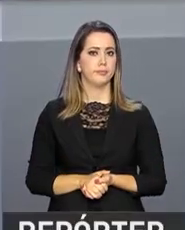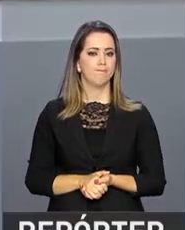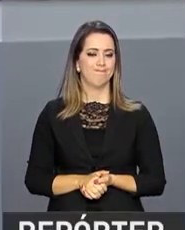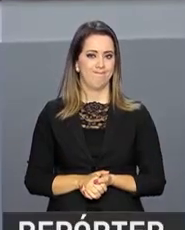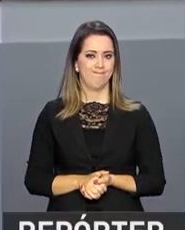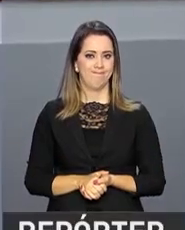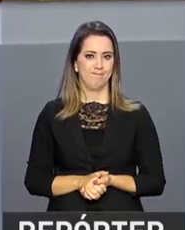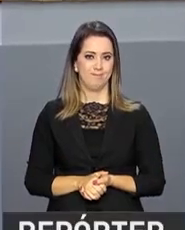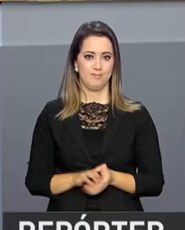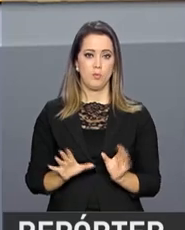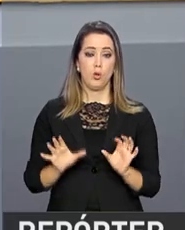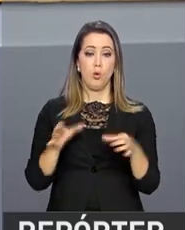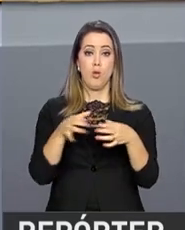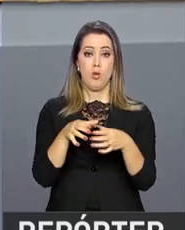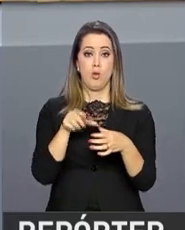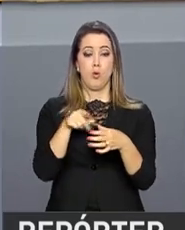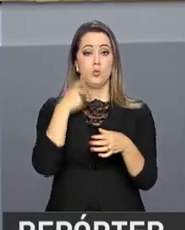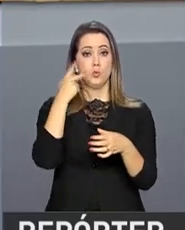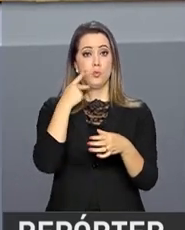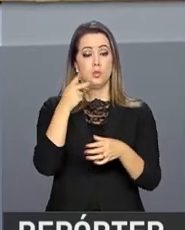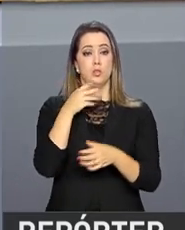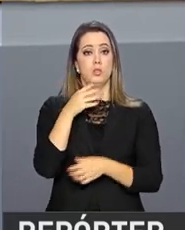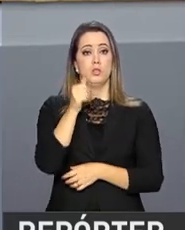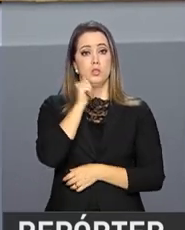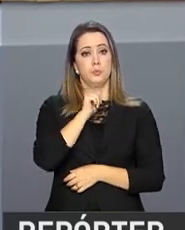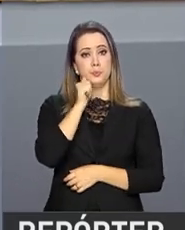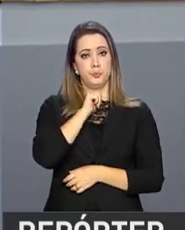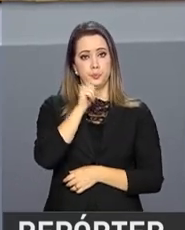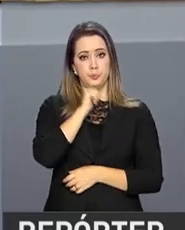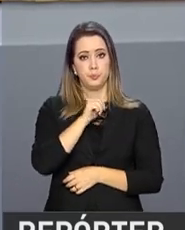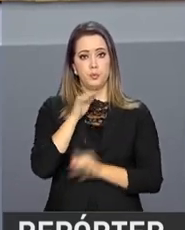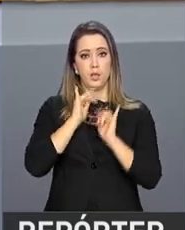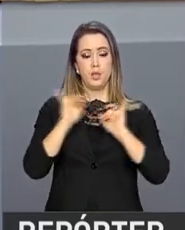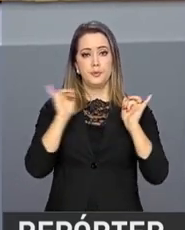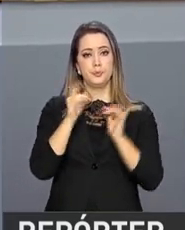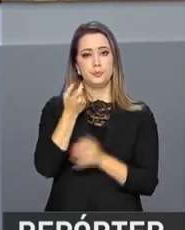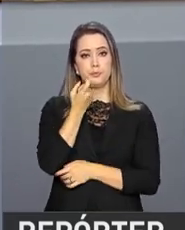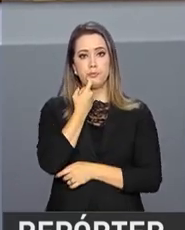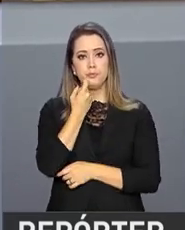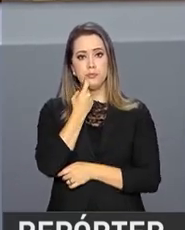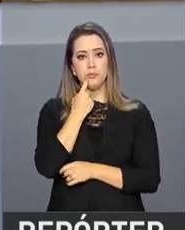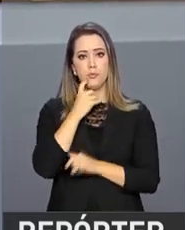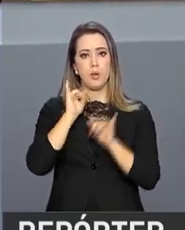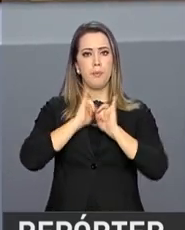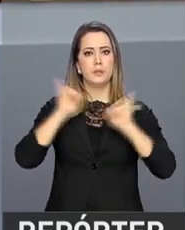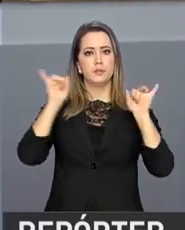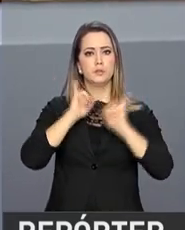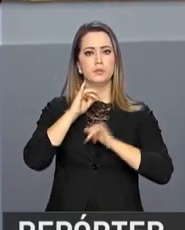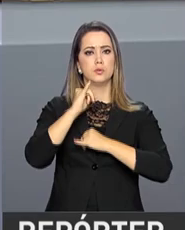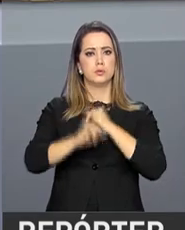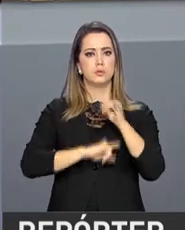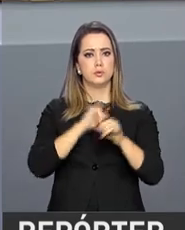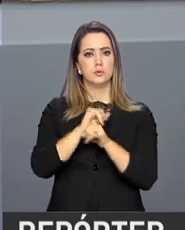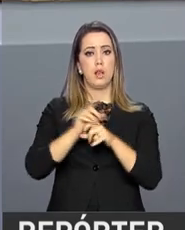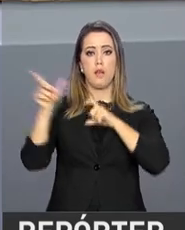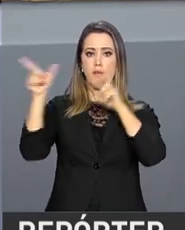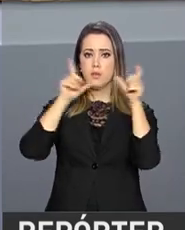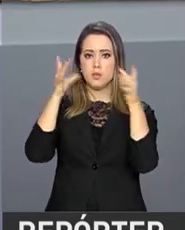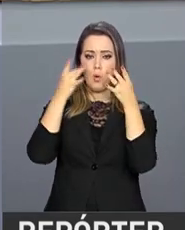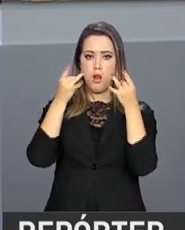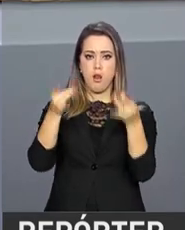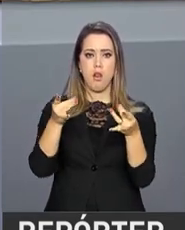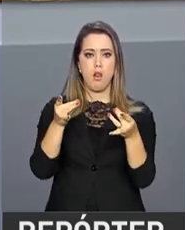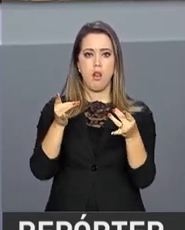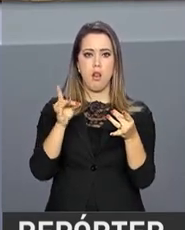secretaria nacional de políticas para mulheres da presidência da república lançou nesta sexta-feira uma campanha digital que faz um alerta